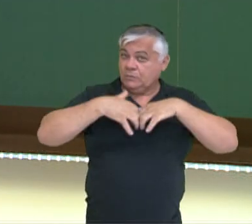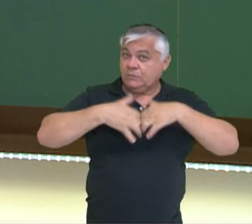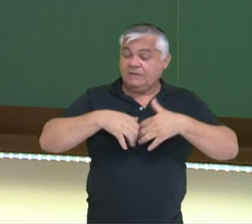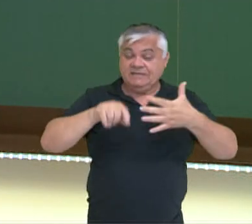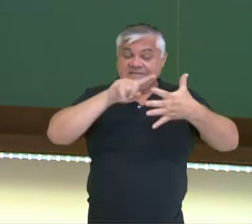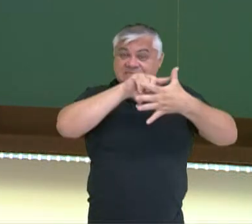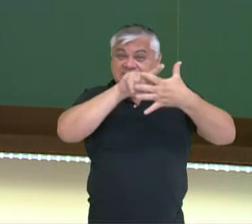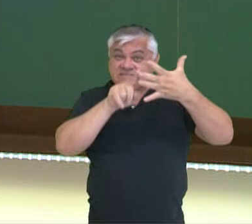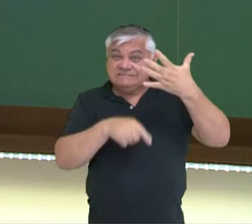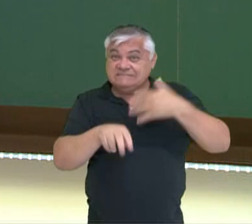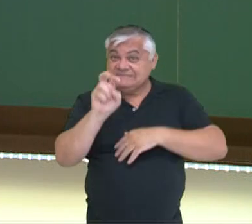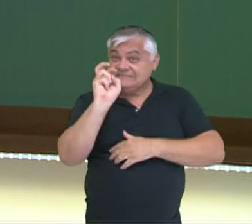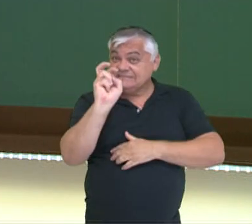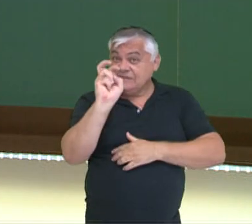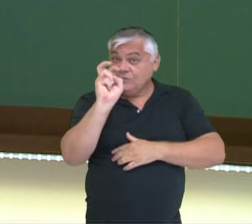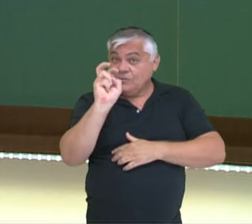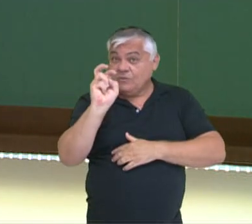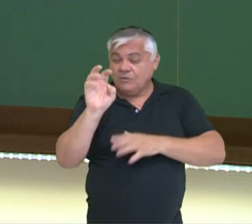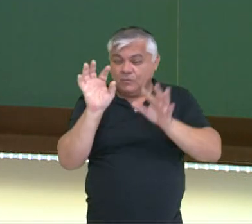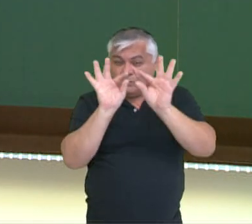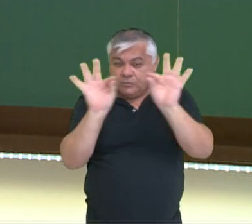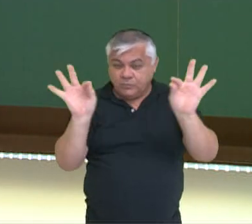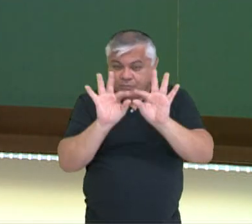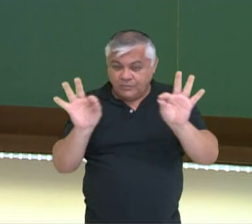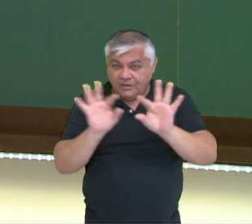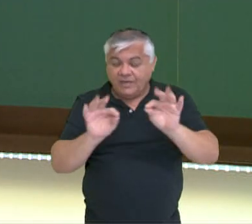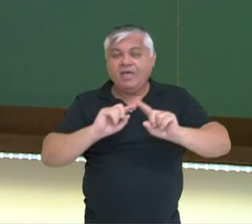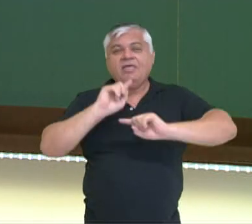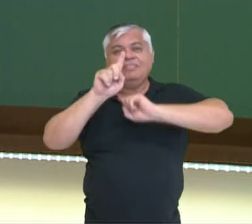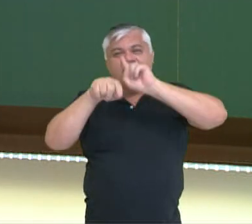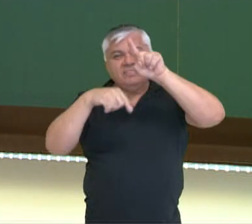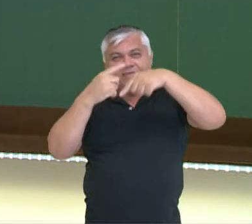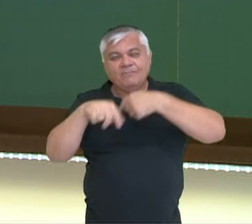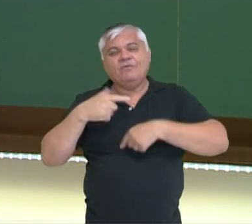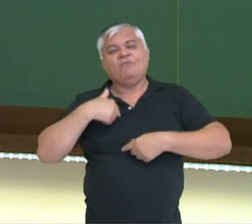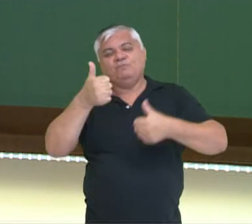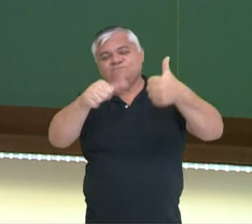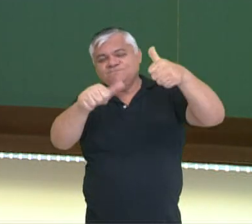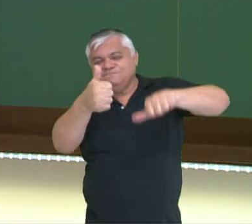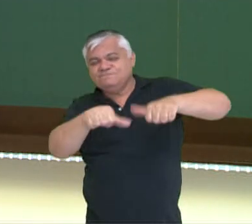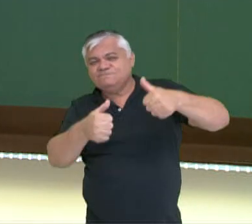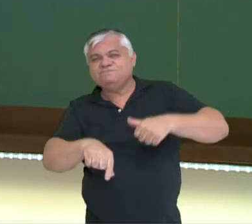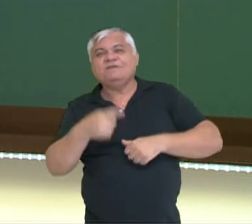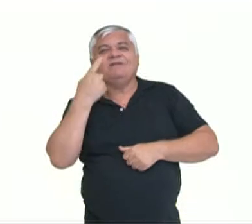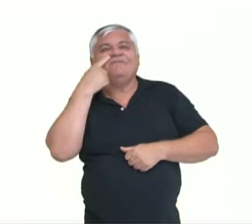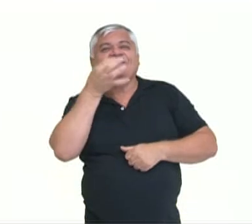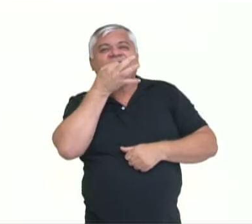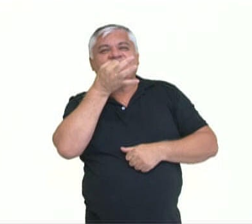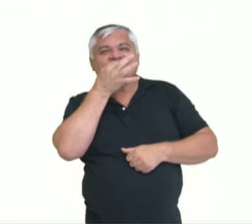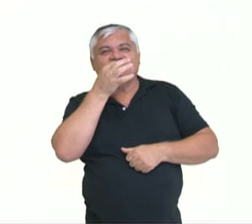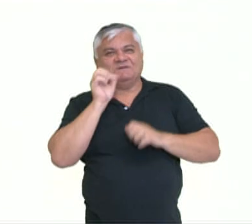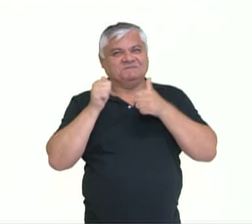e luego volvemos para corrigirmos, para vermos uma sugestão de resposta, bien?